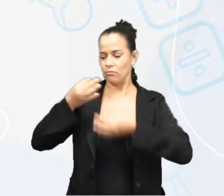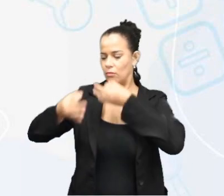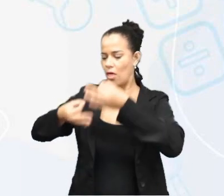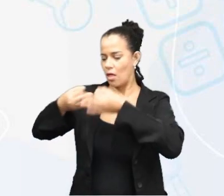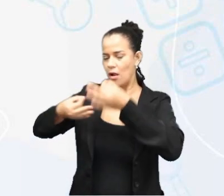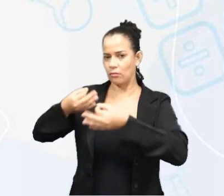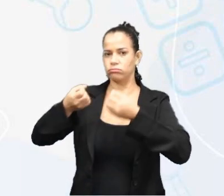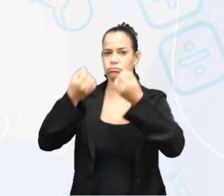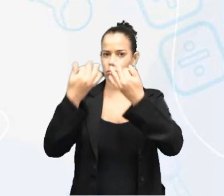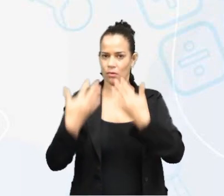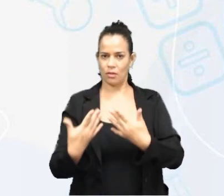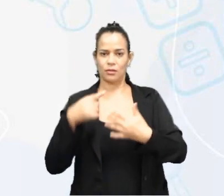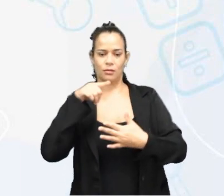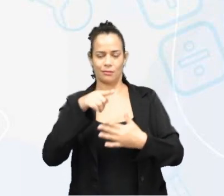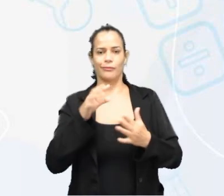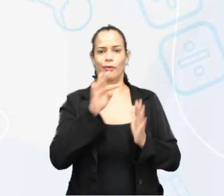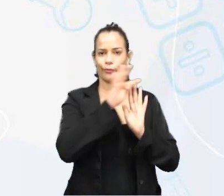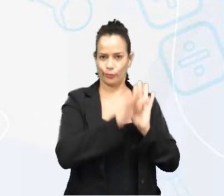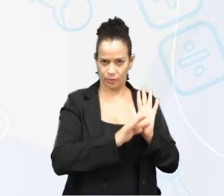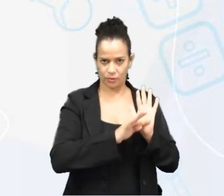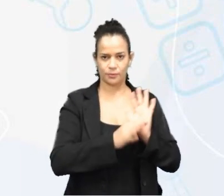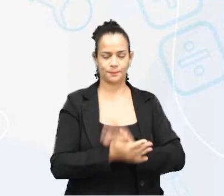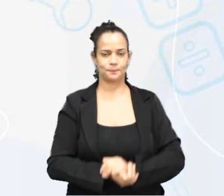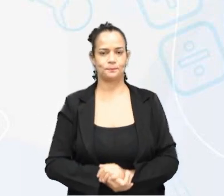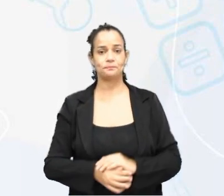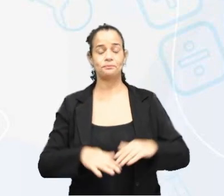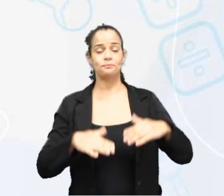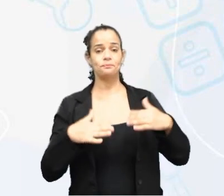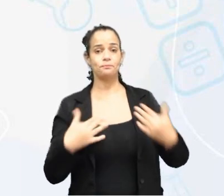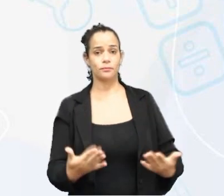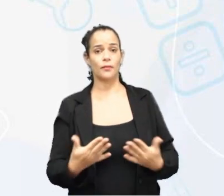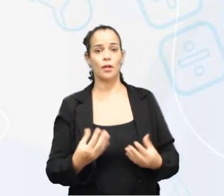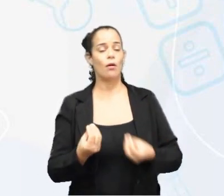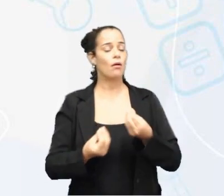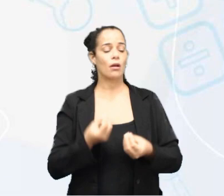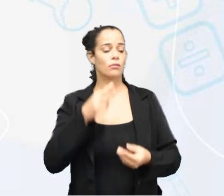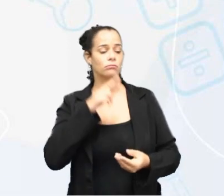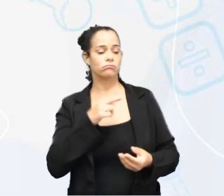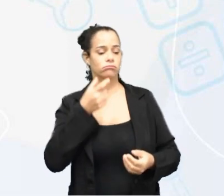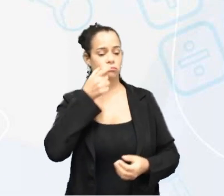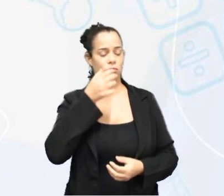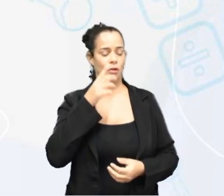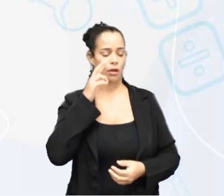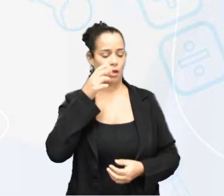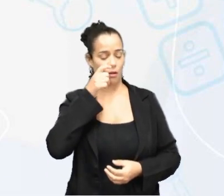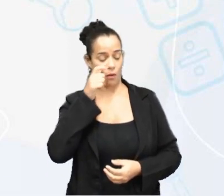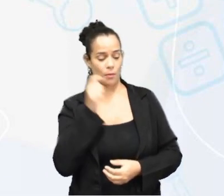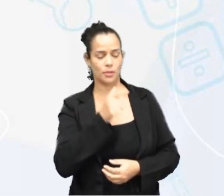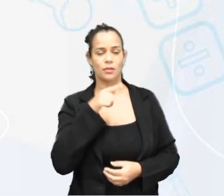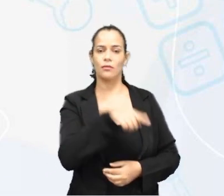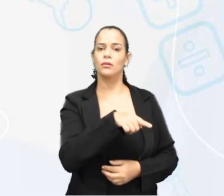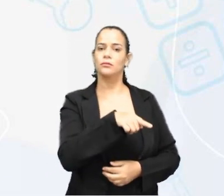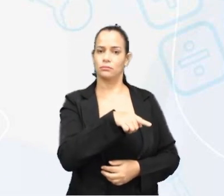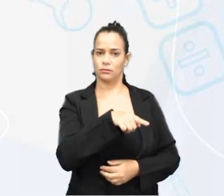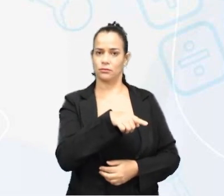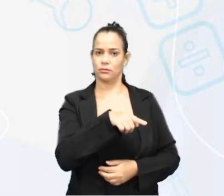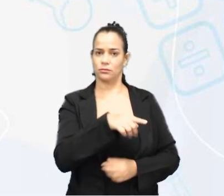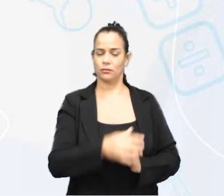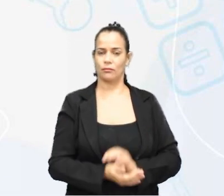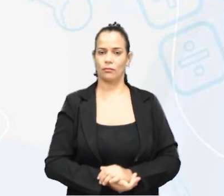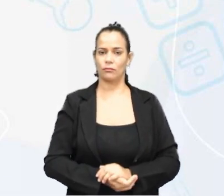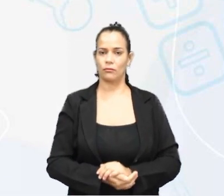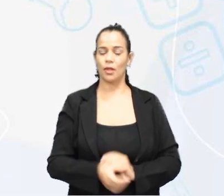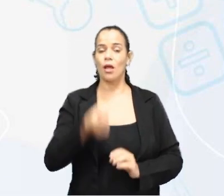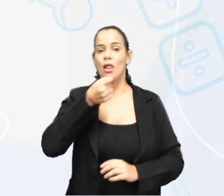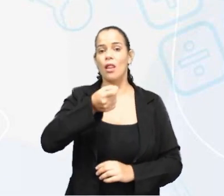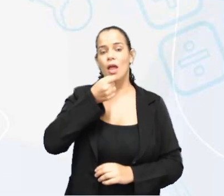e exposições presentes no texto. Então, o que a gente pode observar, pessoal, da reportagem? A